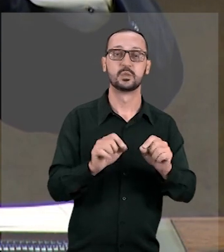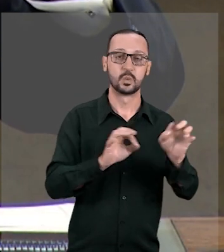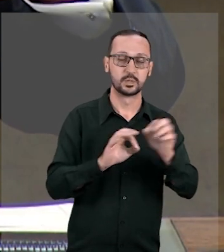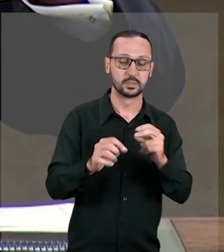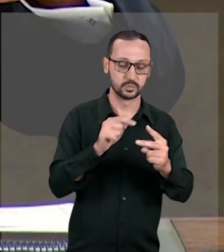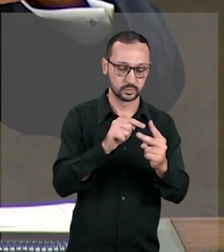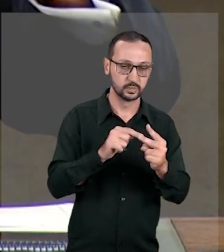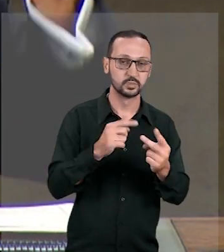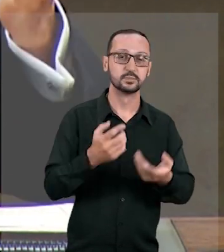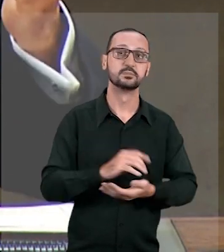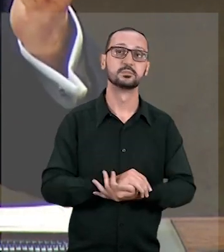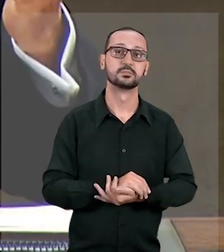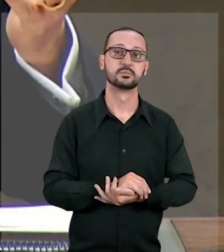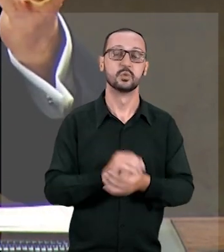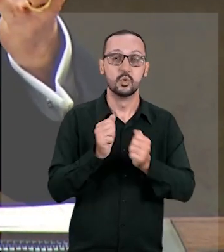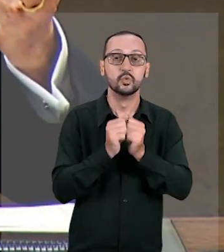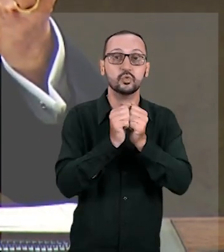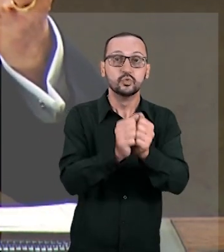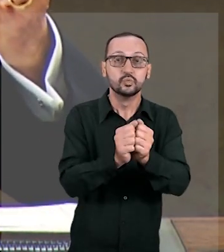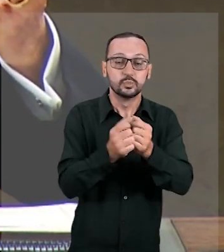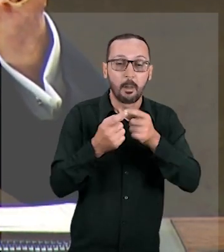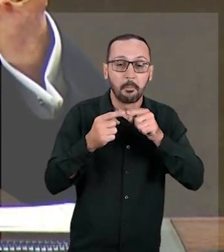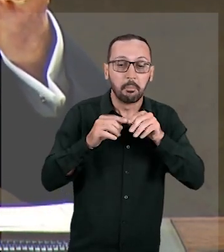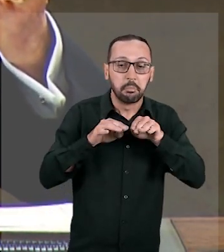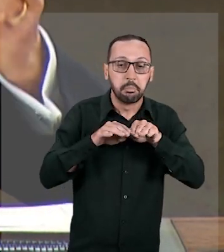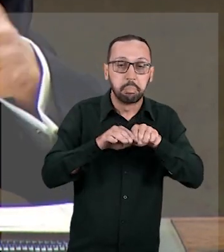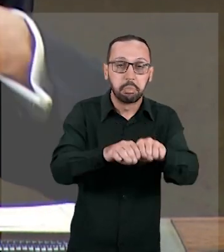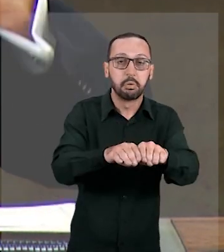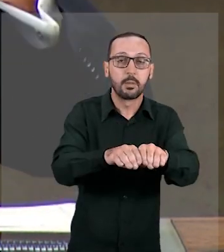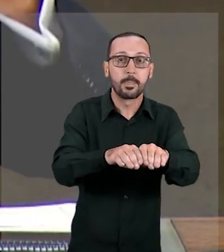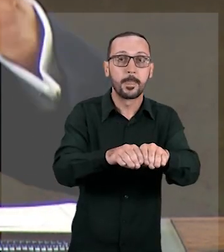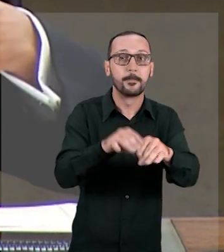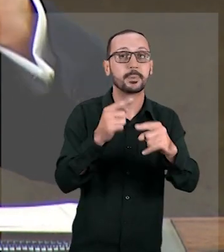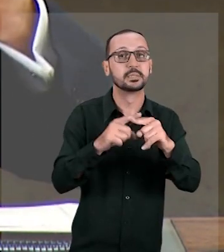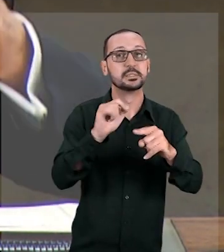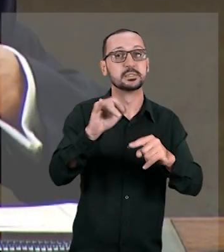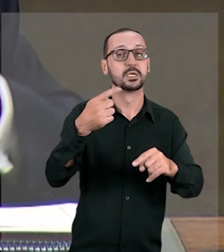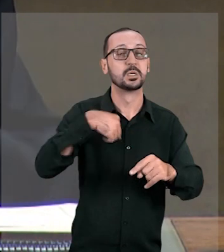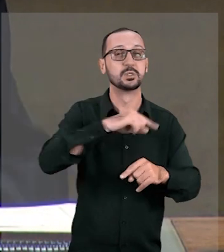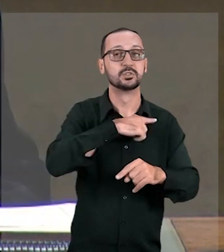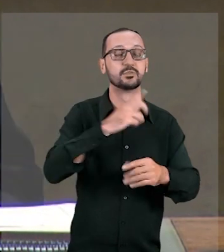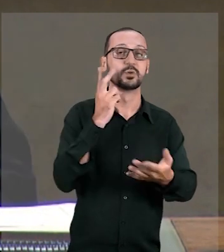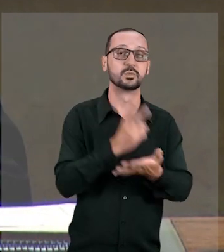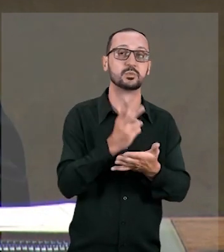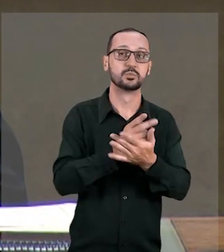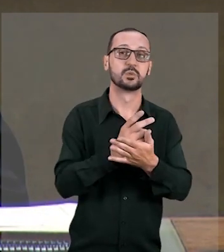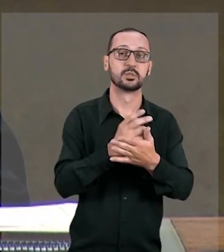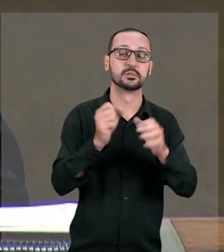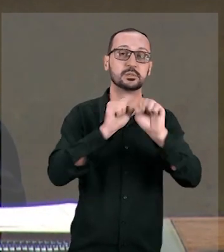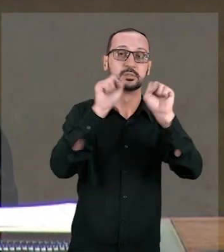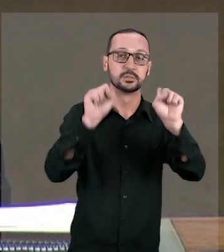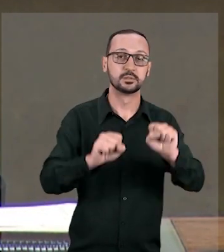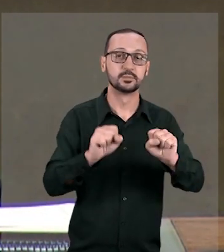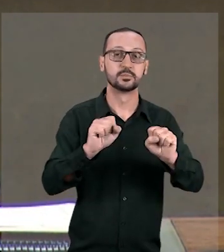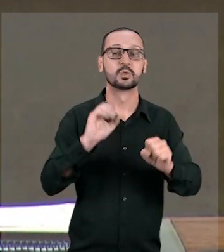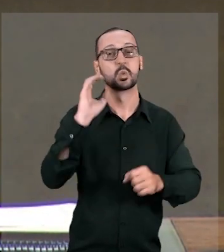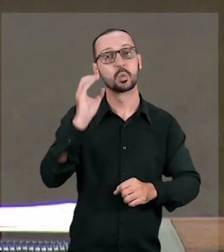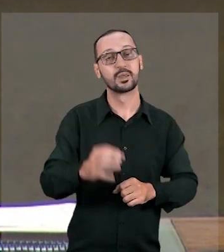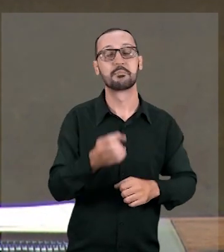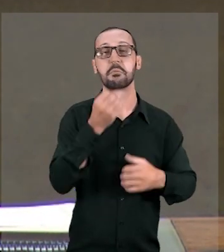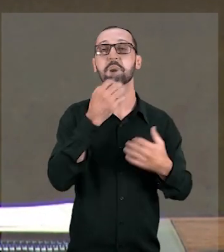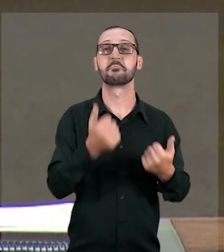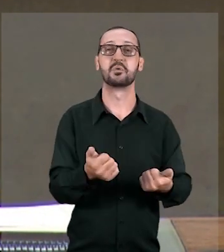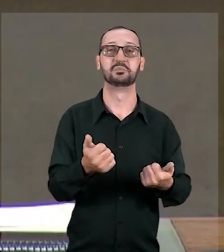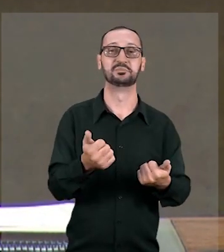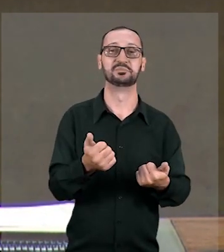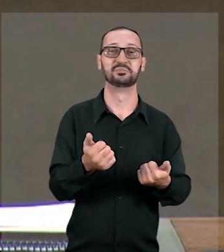consertar as duas simultaneamente, porque senão vamos continuar nesse sistema em que o crime